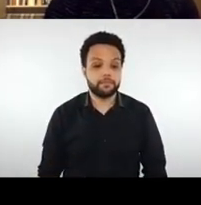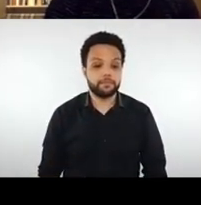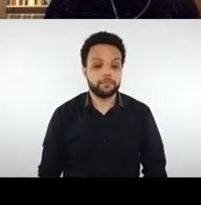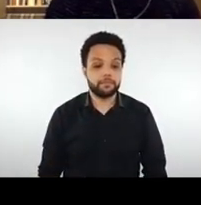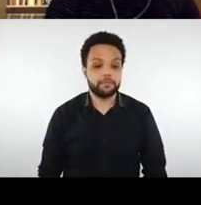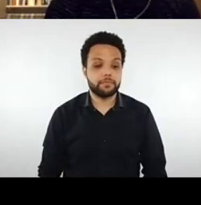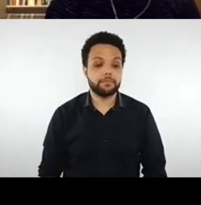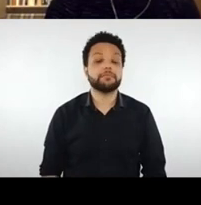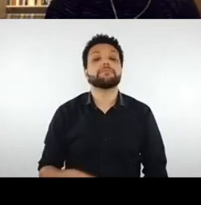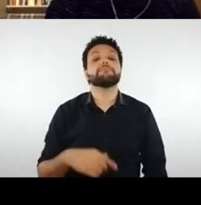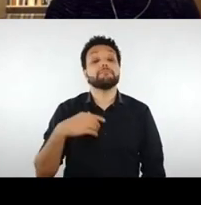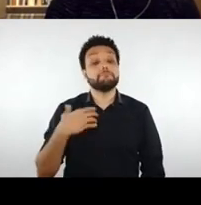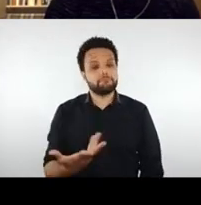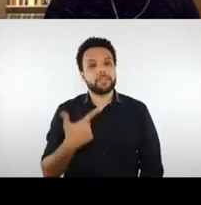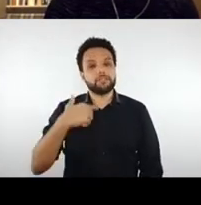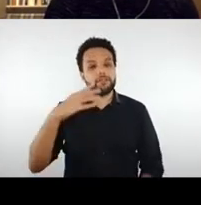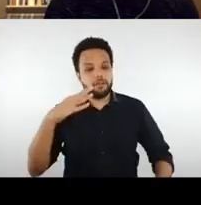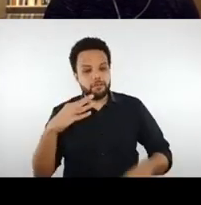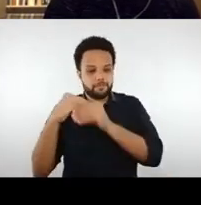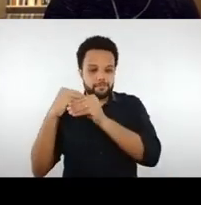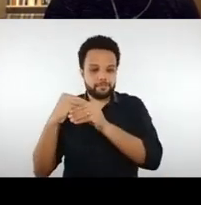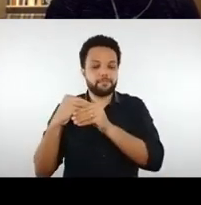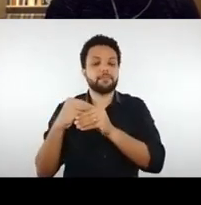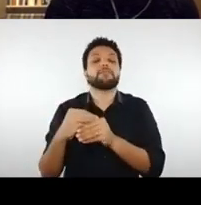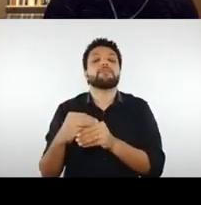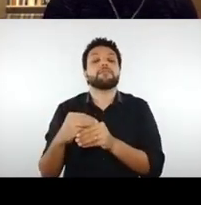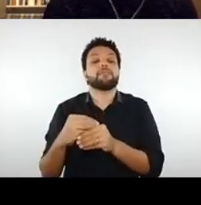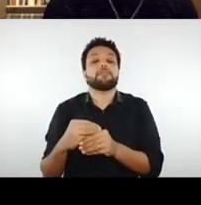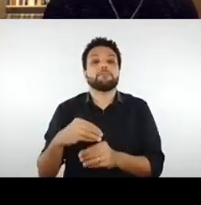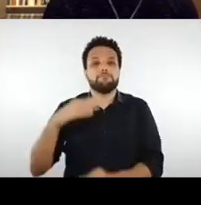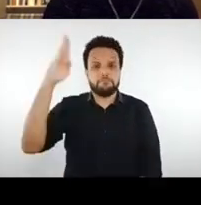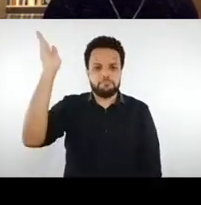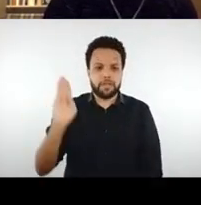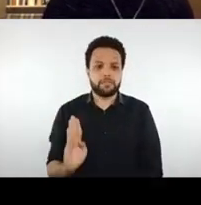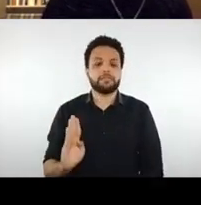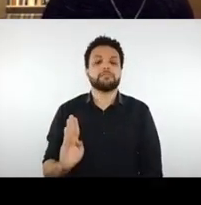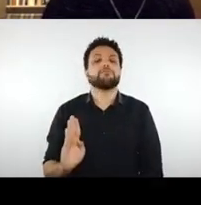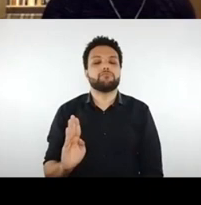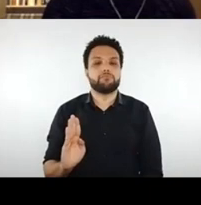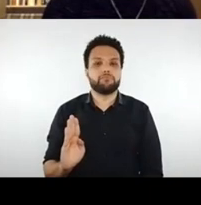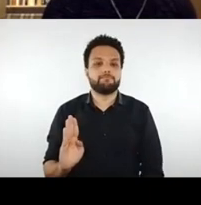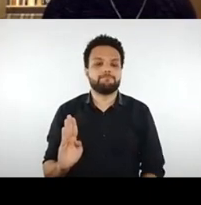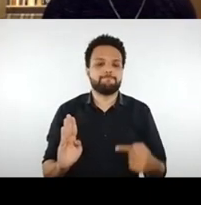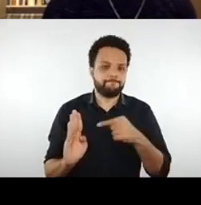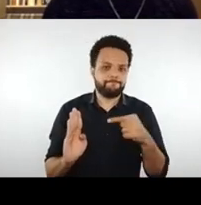só completando o que o Mauro falou, o Brasil conseguiu se posicionar internacionalmente como